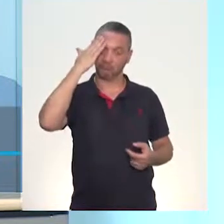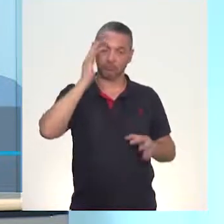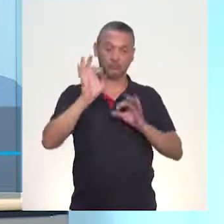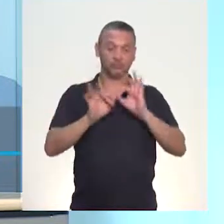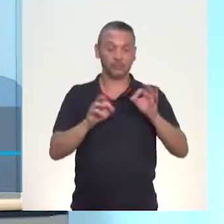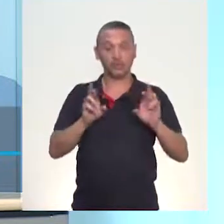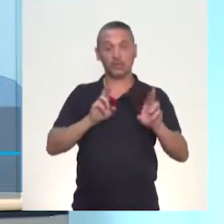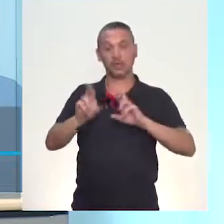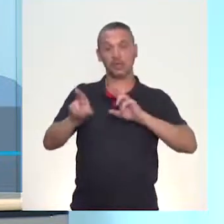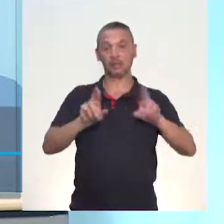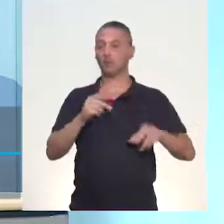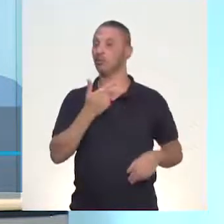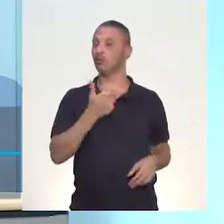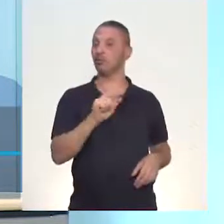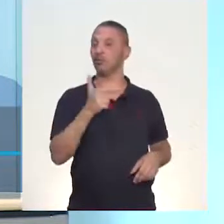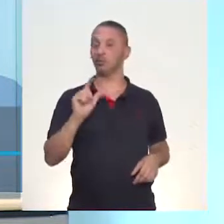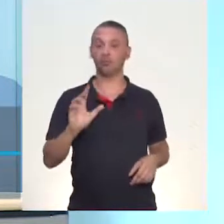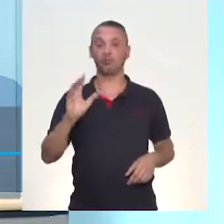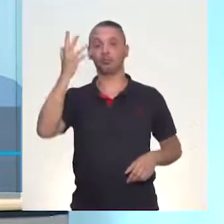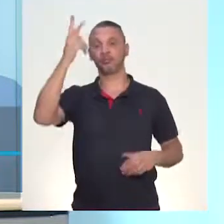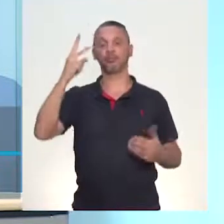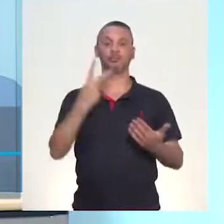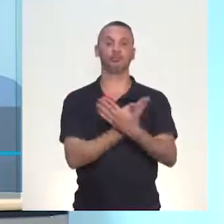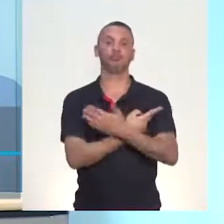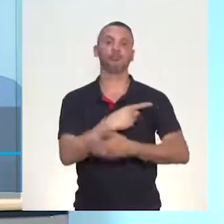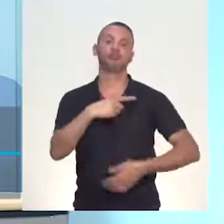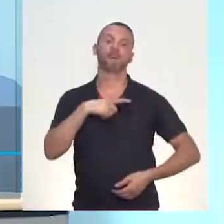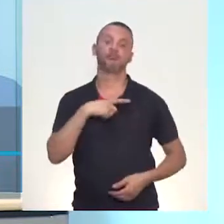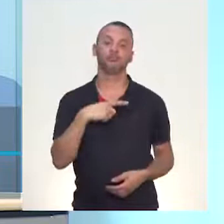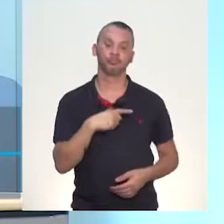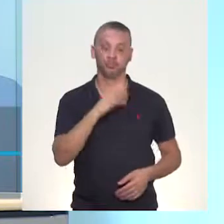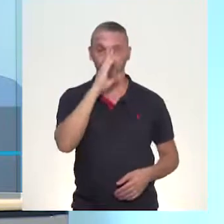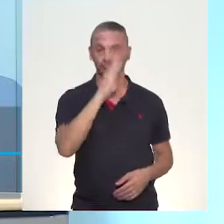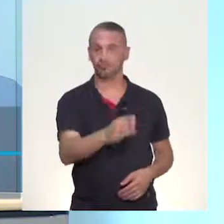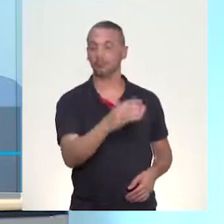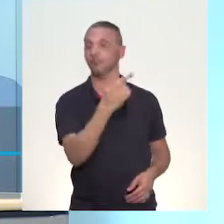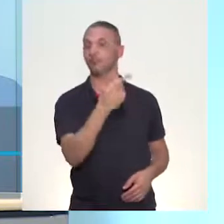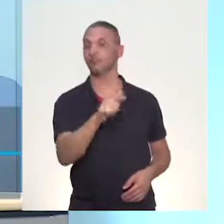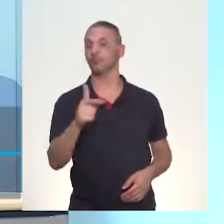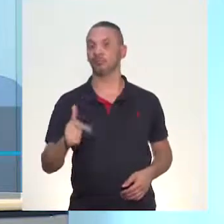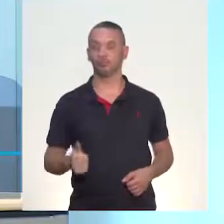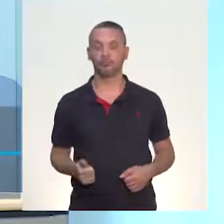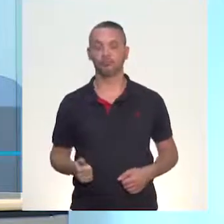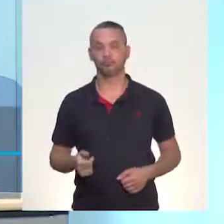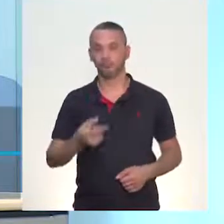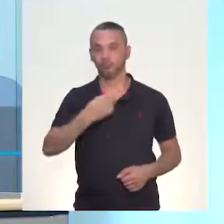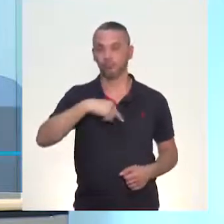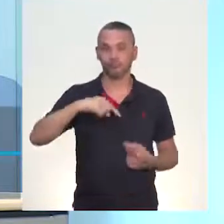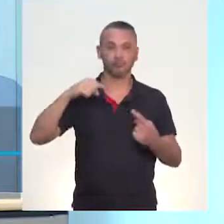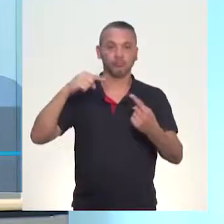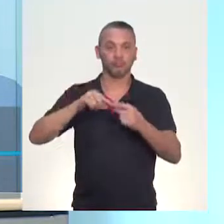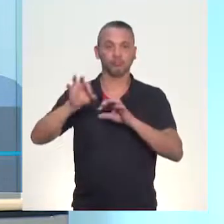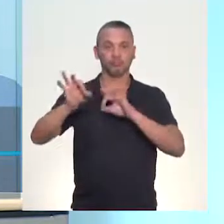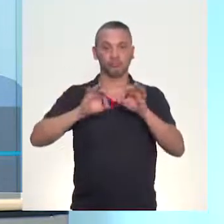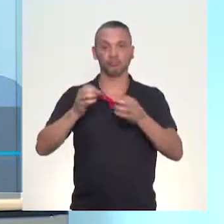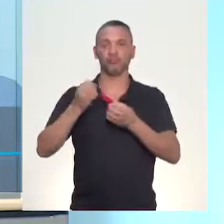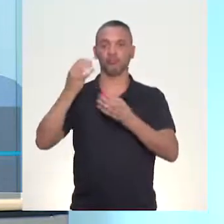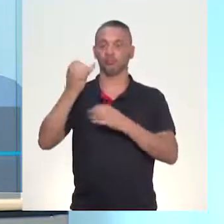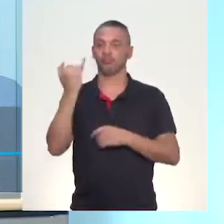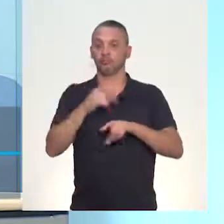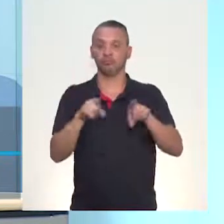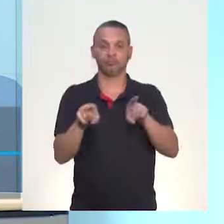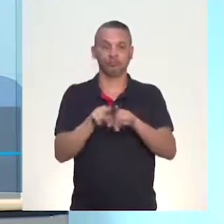uma relação de causa e efeito que seja direta. É aquilo que os nossos sentidos informam e não o